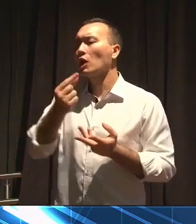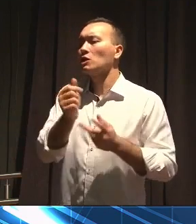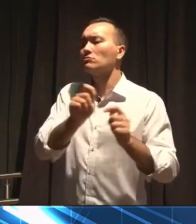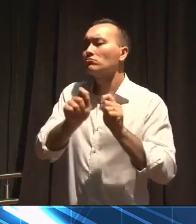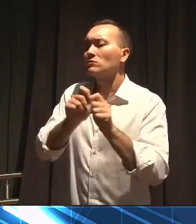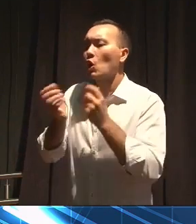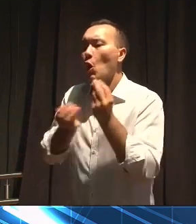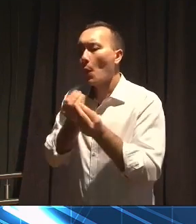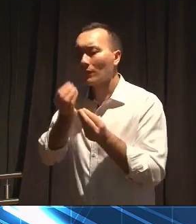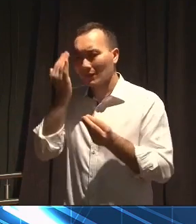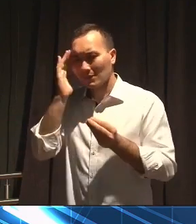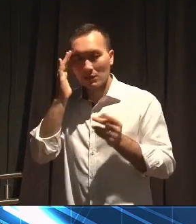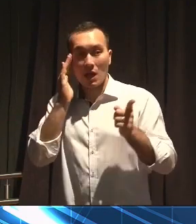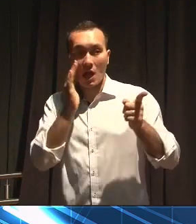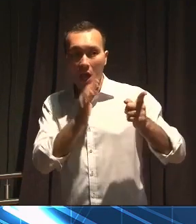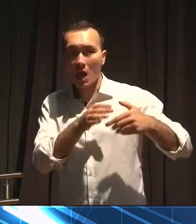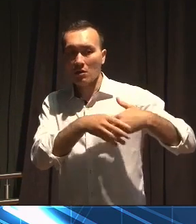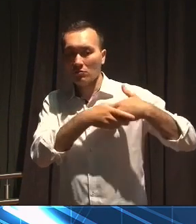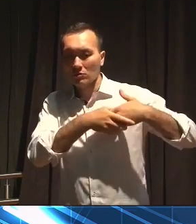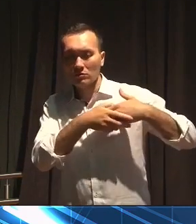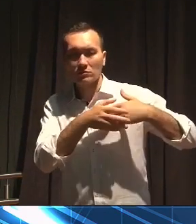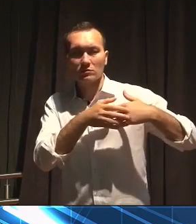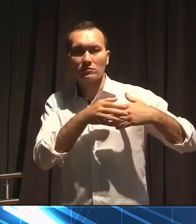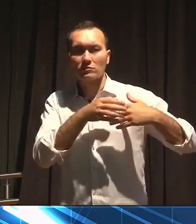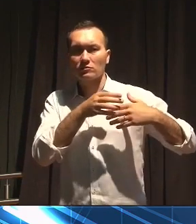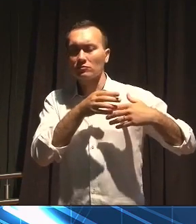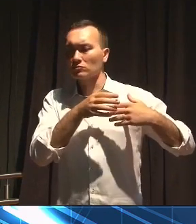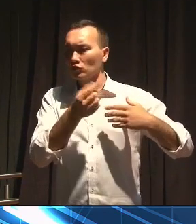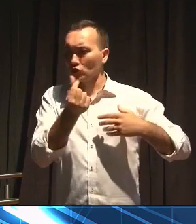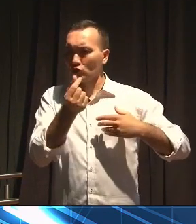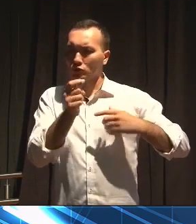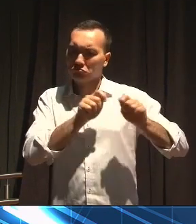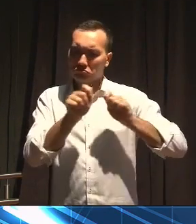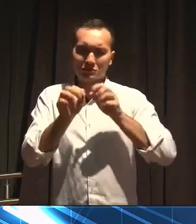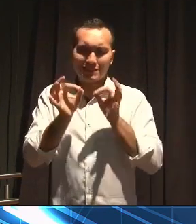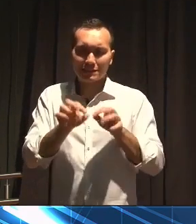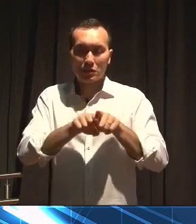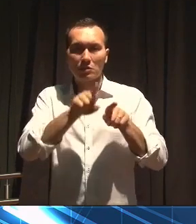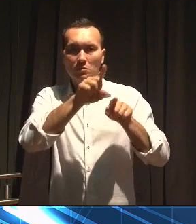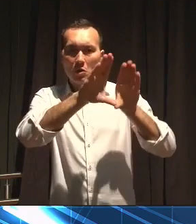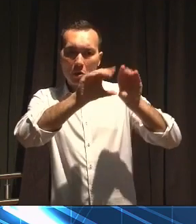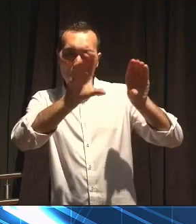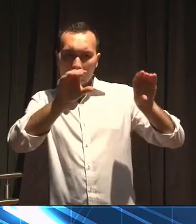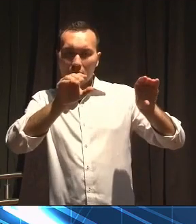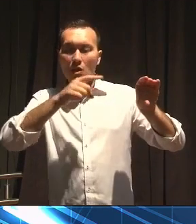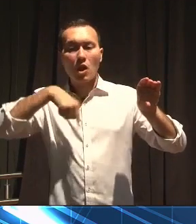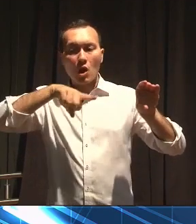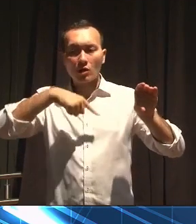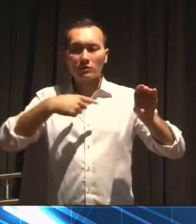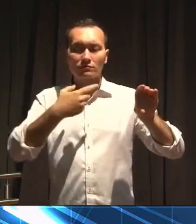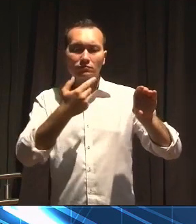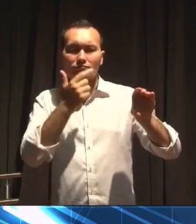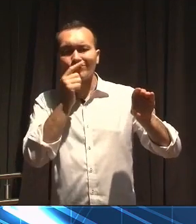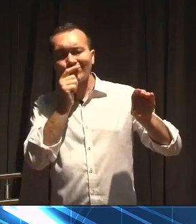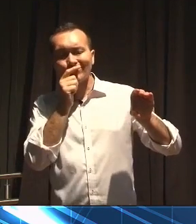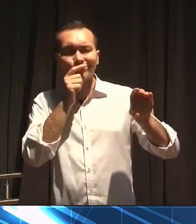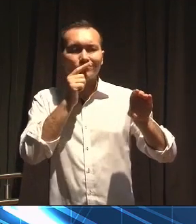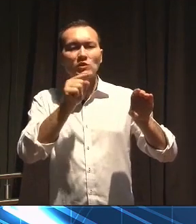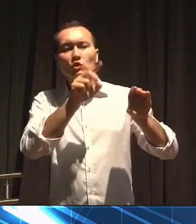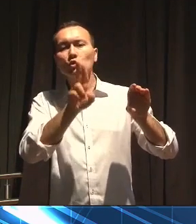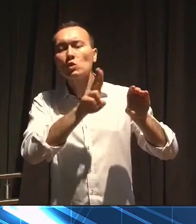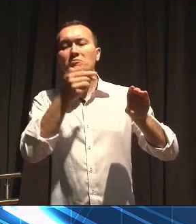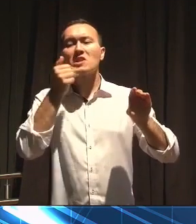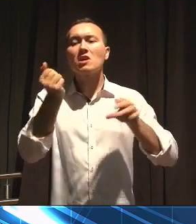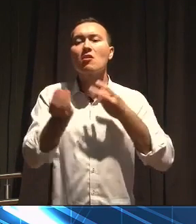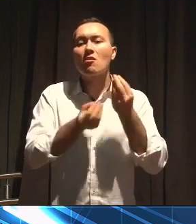esse cara começar, para essa cloud começar a ficar mais um custo mais aceitável, né? Então,